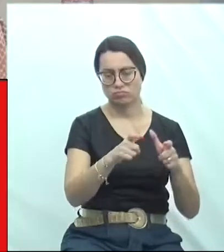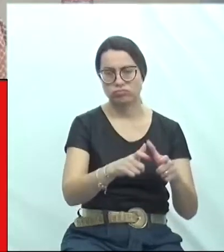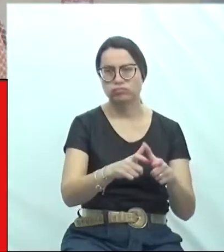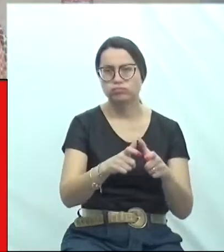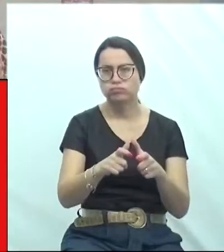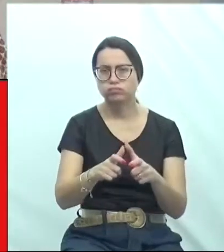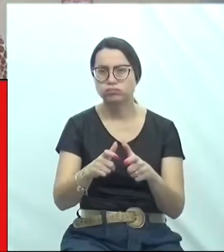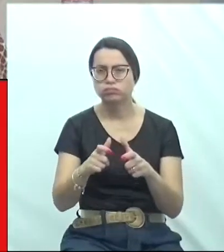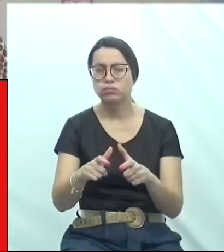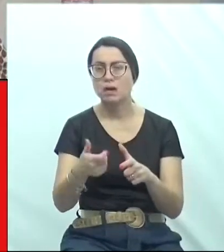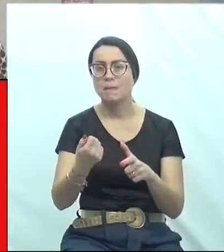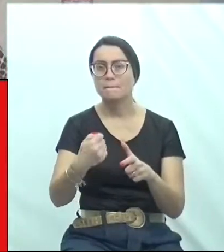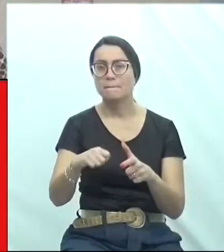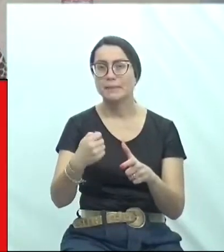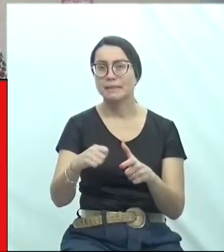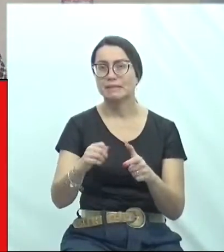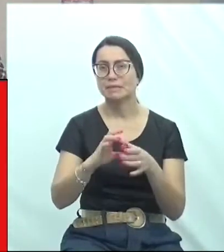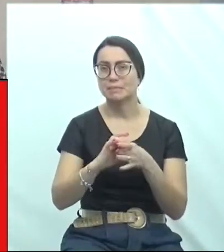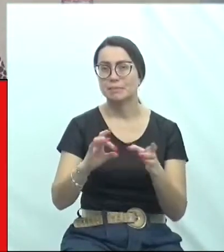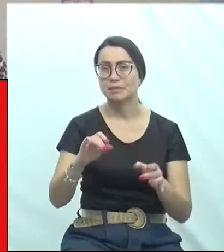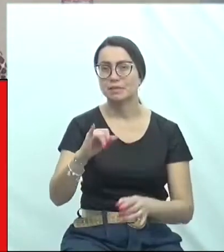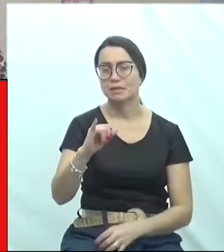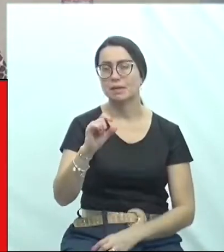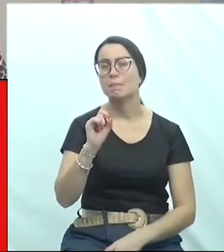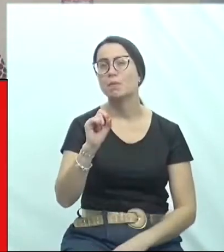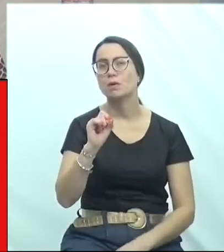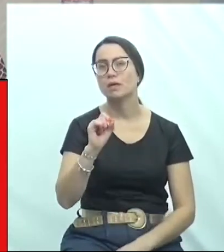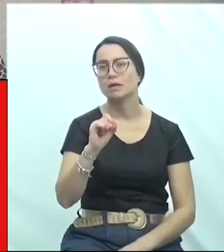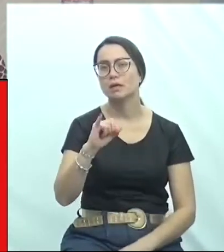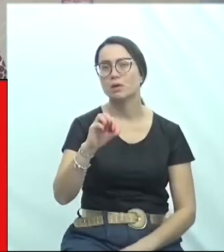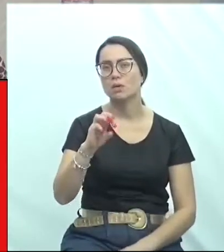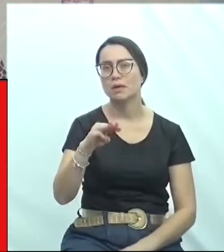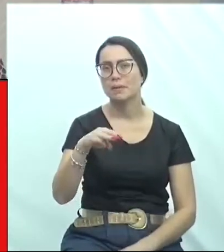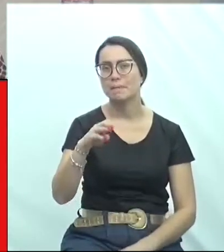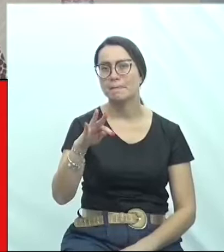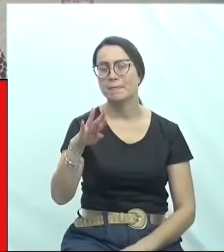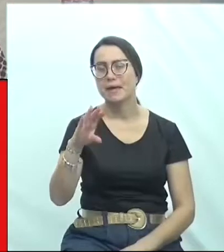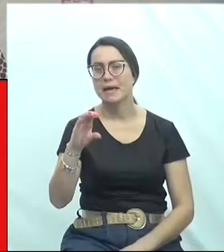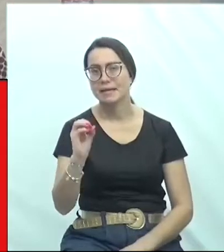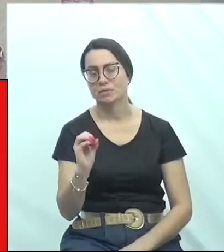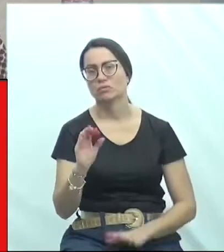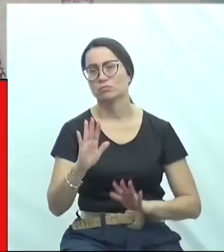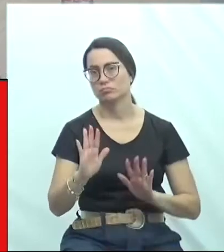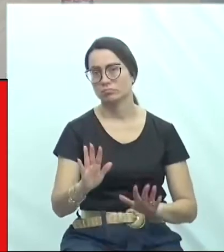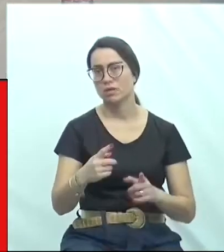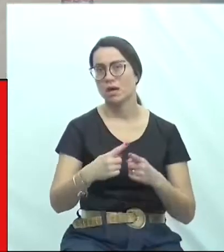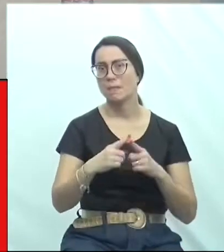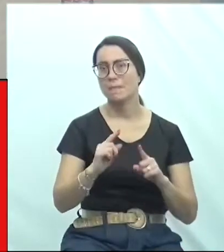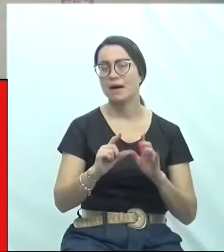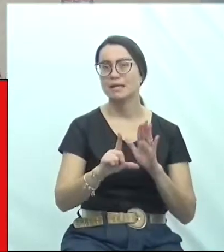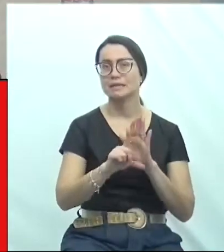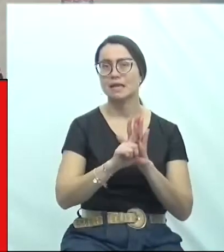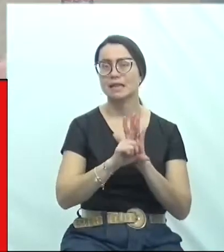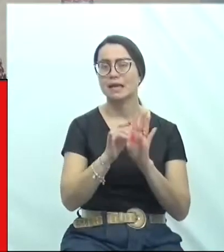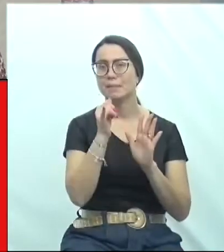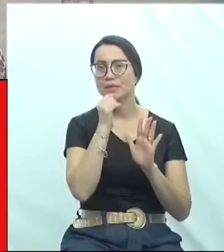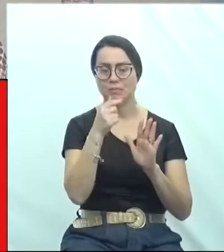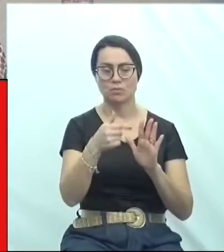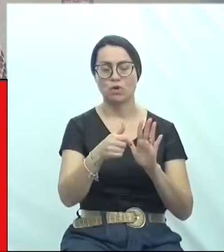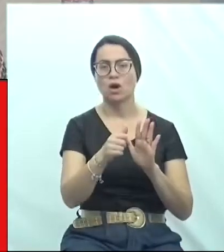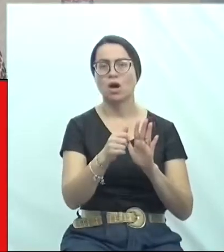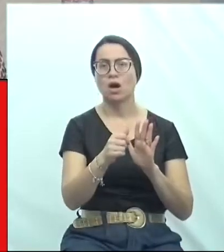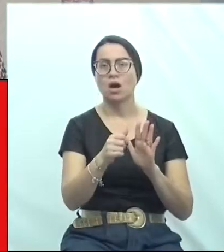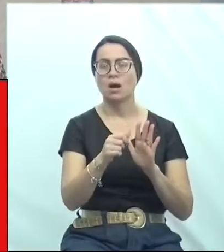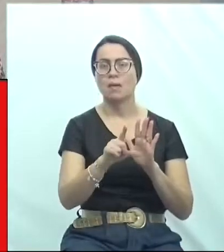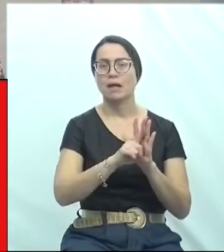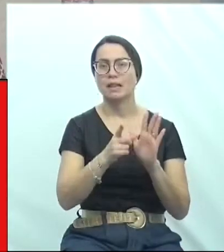Contudo, a lei não suprimiu o artigo 2º, que confere à Casam poder de polícia